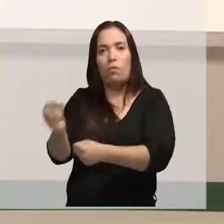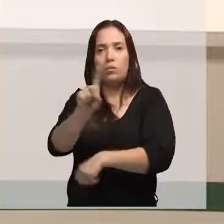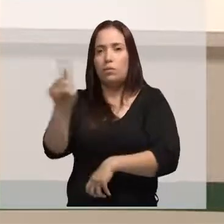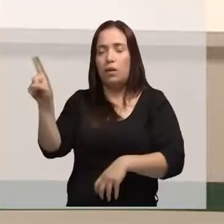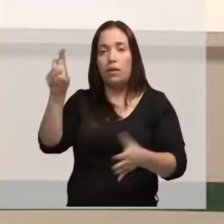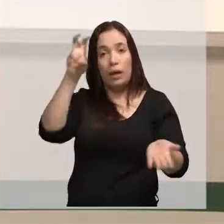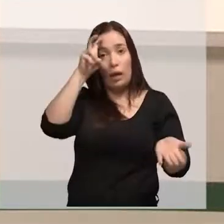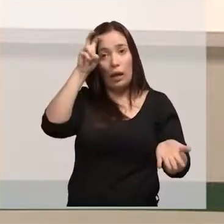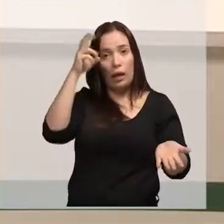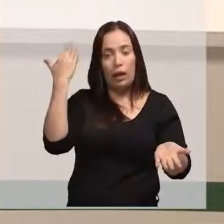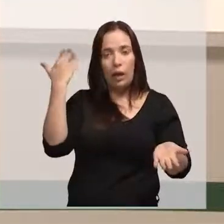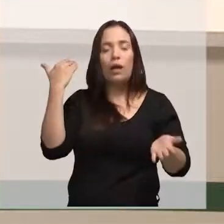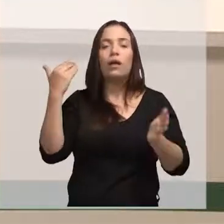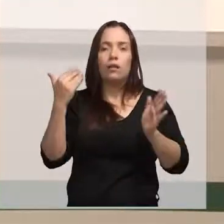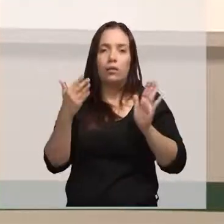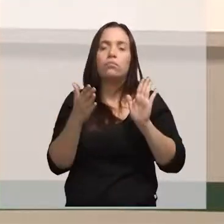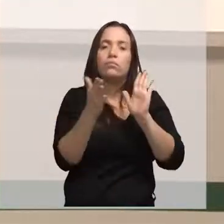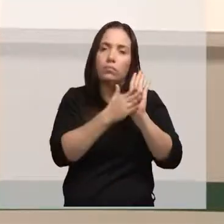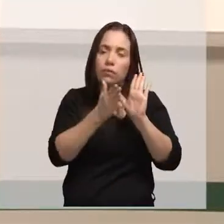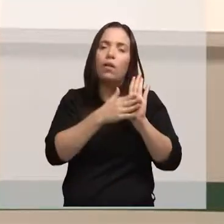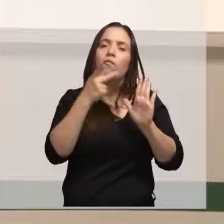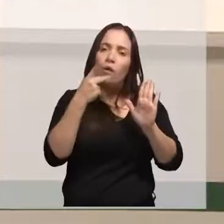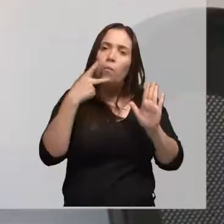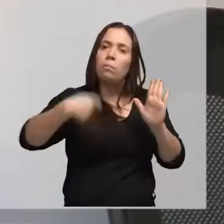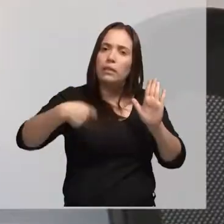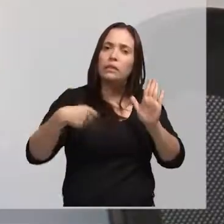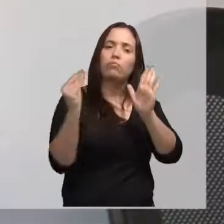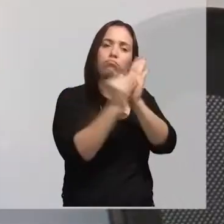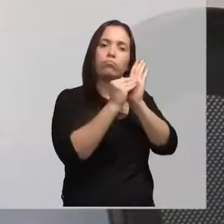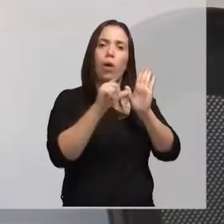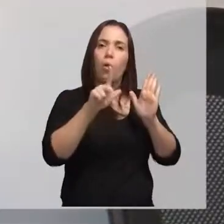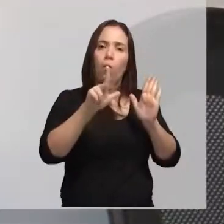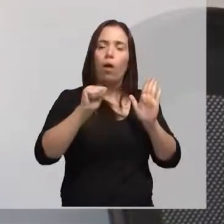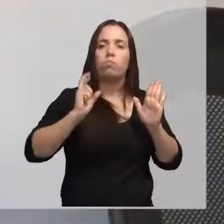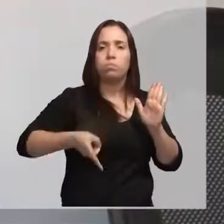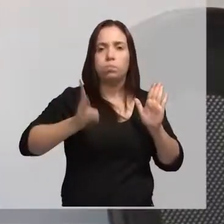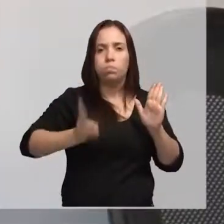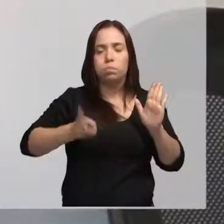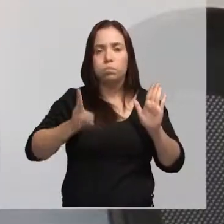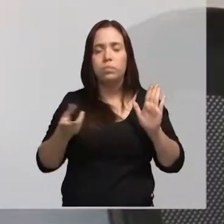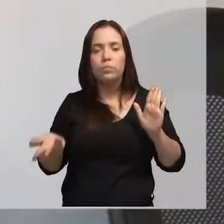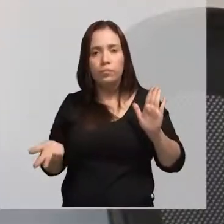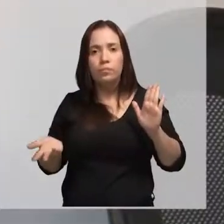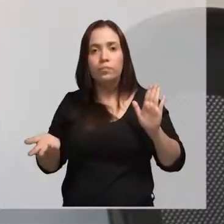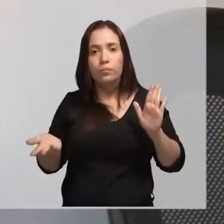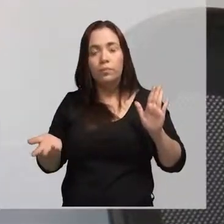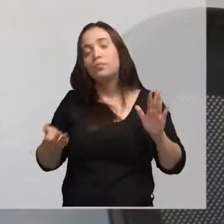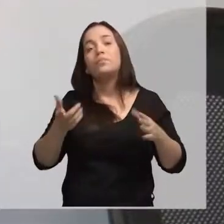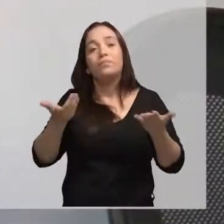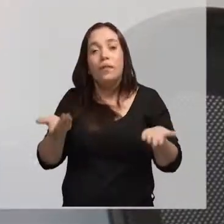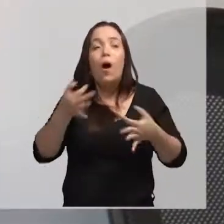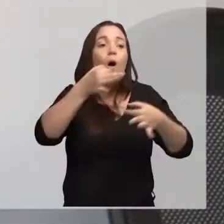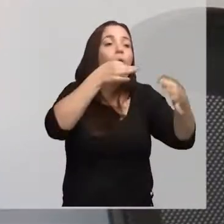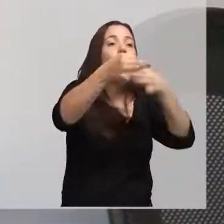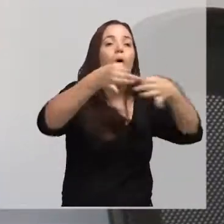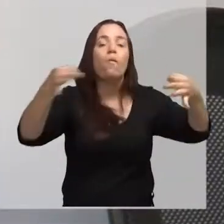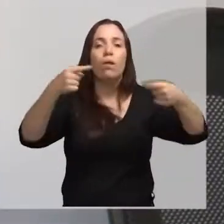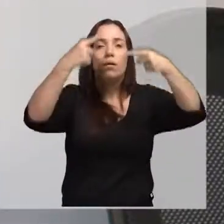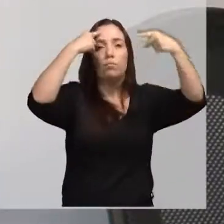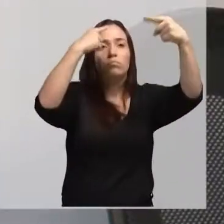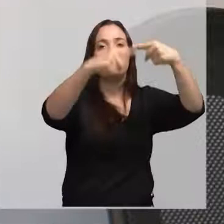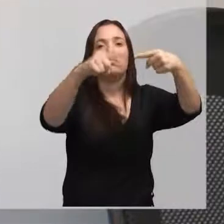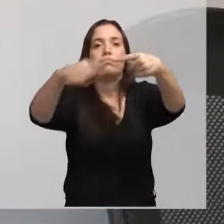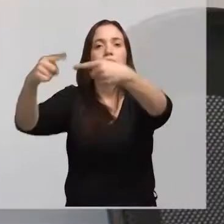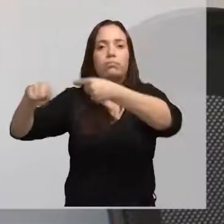quinta-feira agora passada. Há esse confronto de leitura, né? O Tribunal Superior